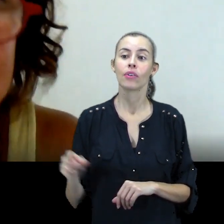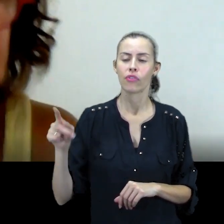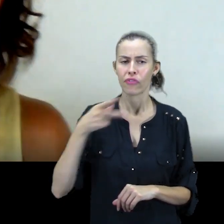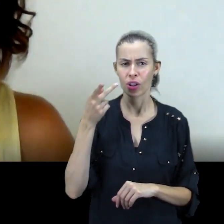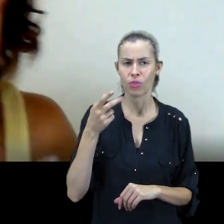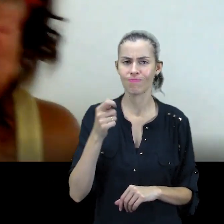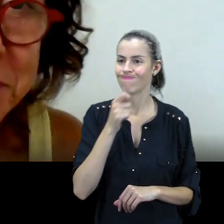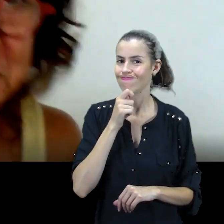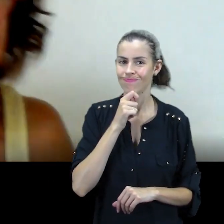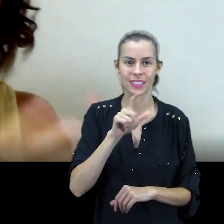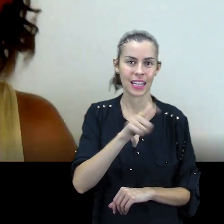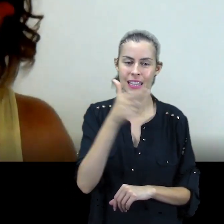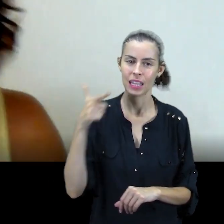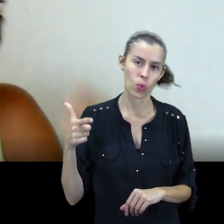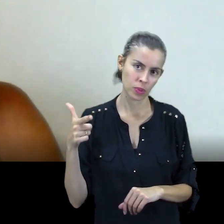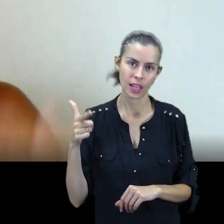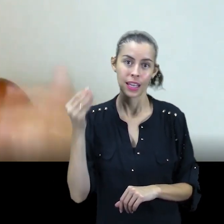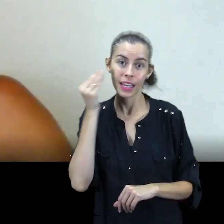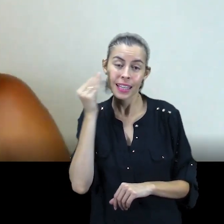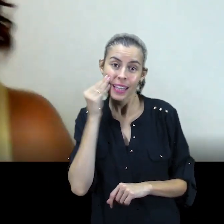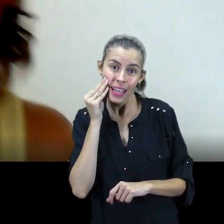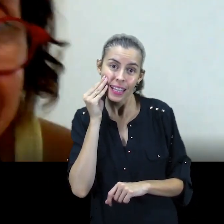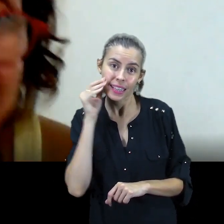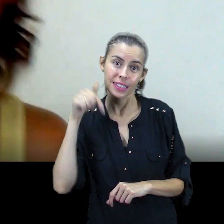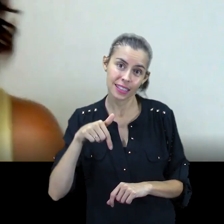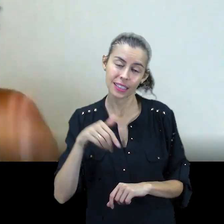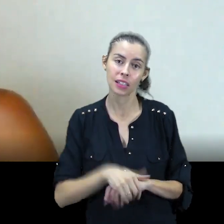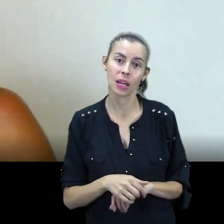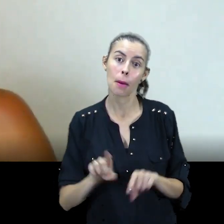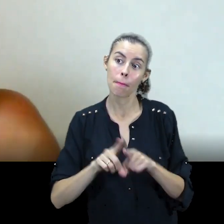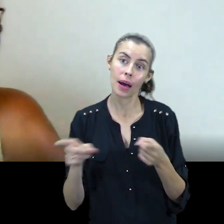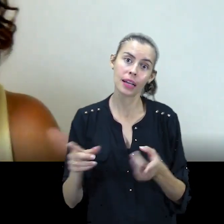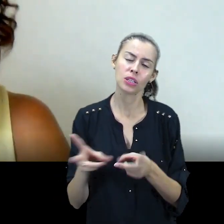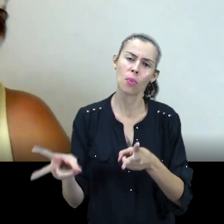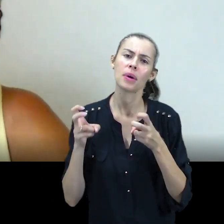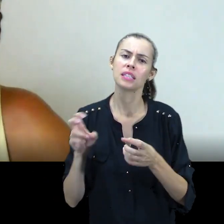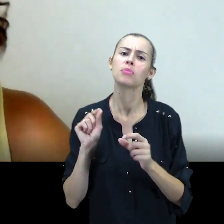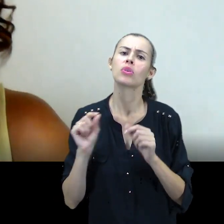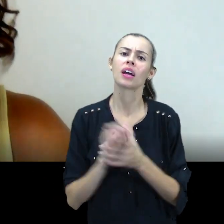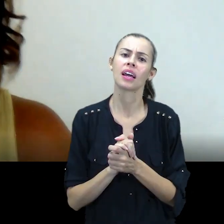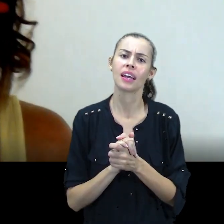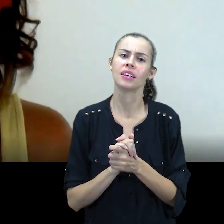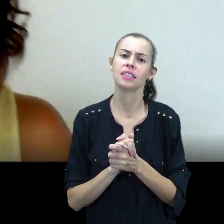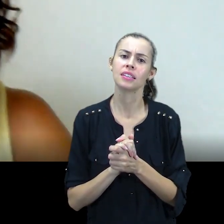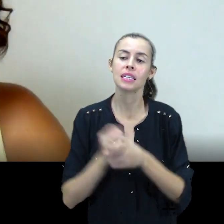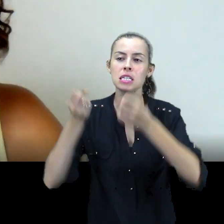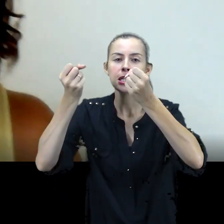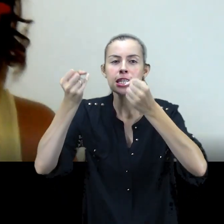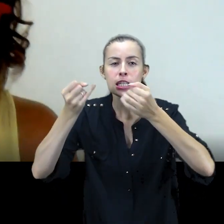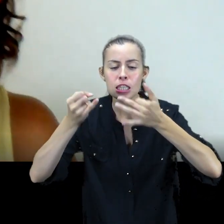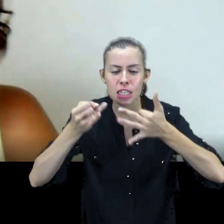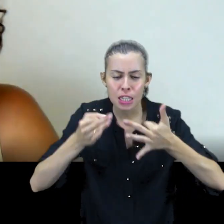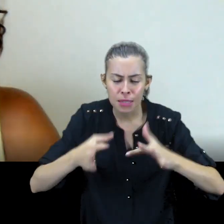já falou em 2021, falou em 2022, 2023, 2024, e vai continuar falando. Olha, essas disciplinas EX, elas precisam ter mais de vocês, tem